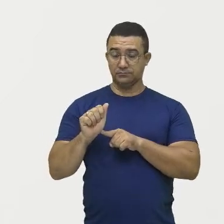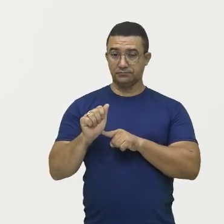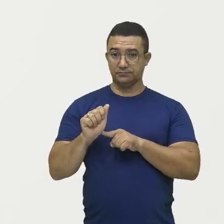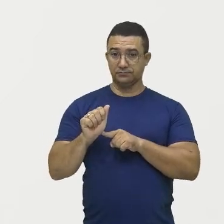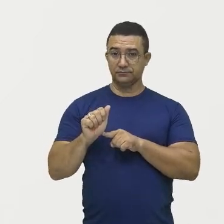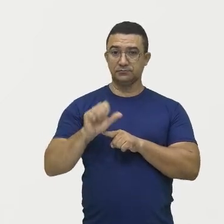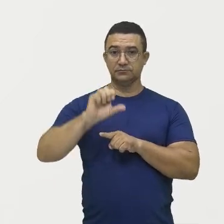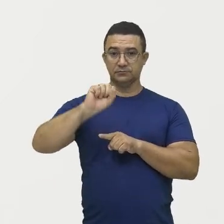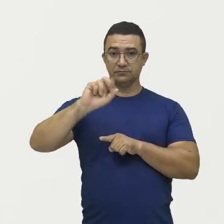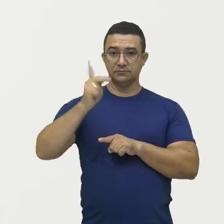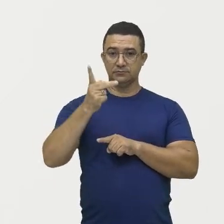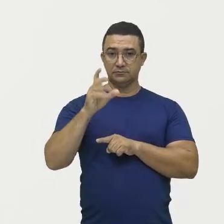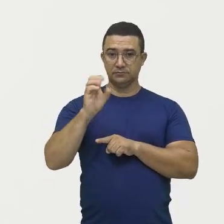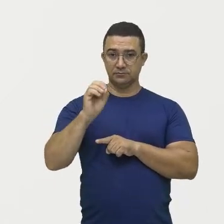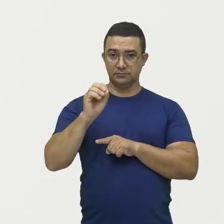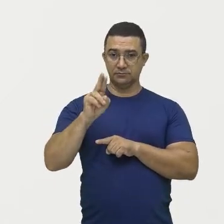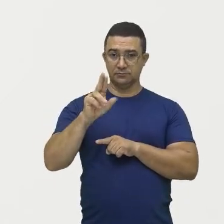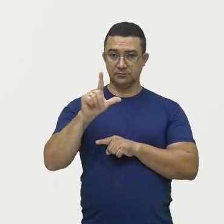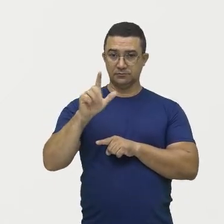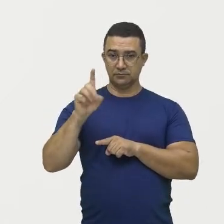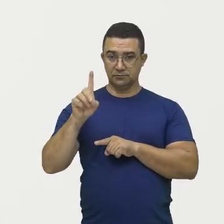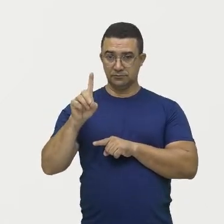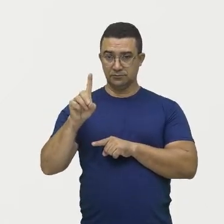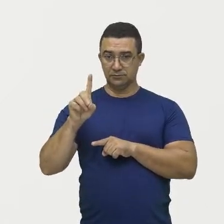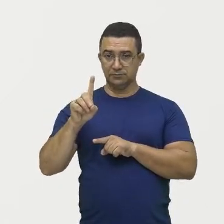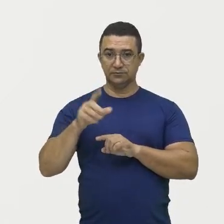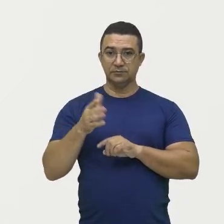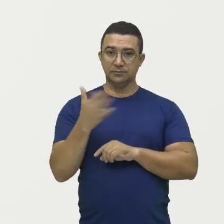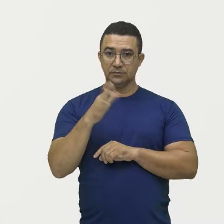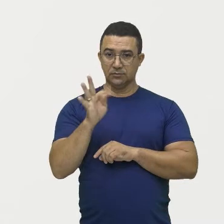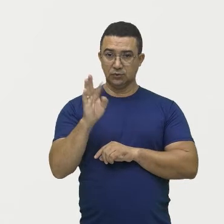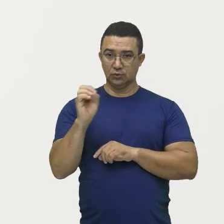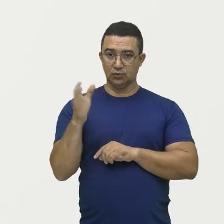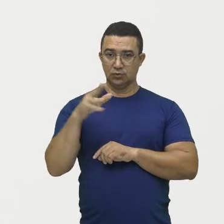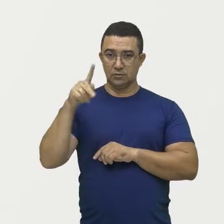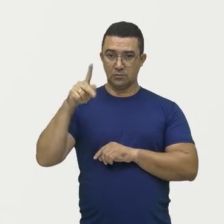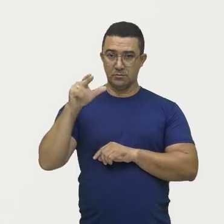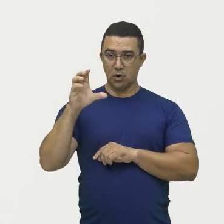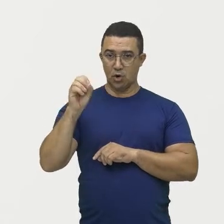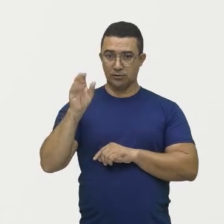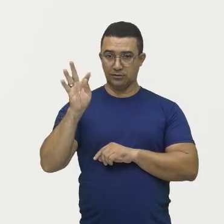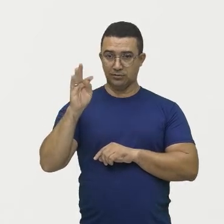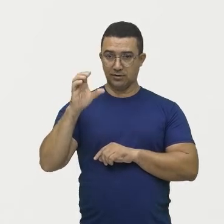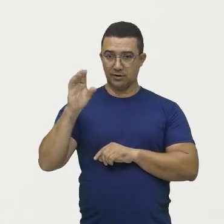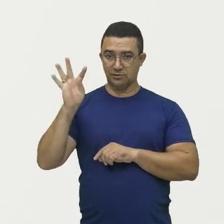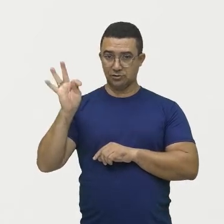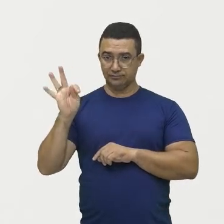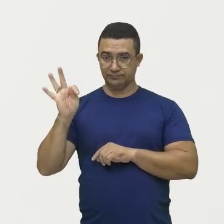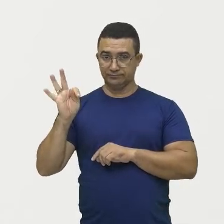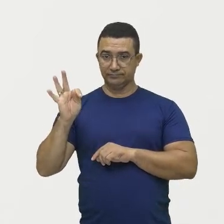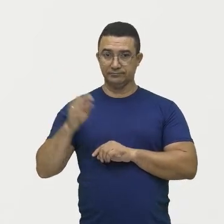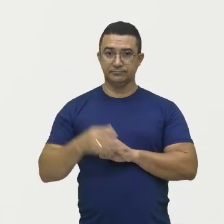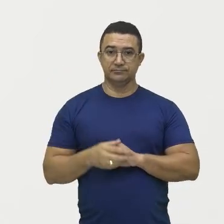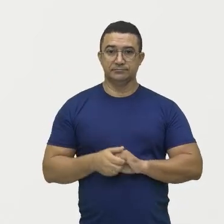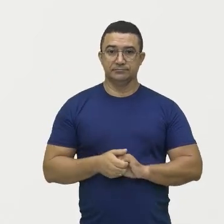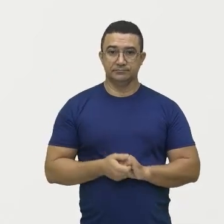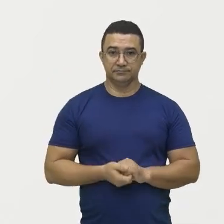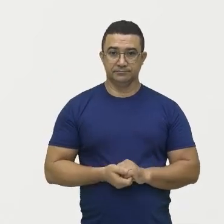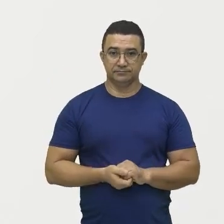qual das alternativas poderia preencher corretamente. Depois letra B, should protecting. Letra C, should